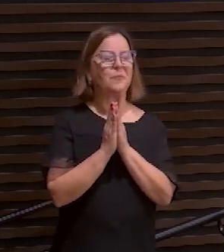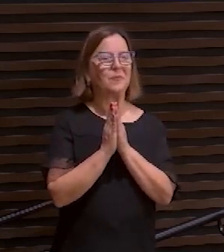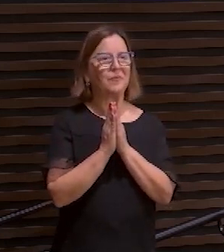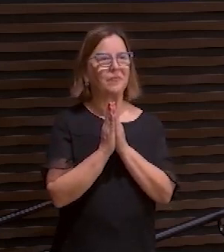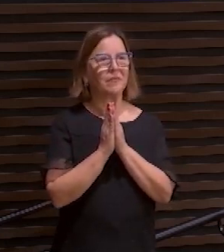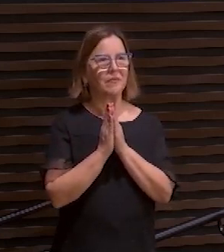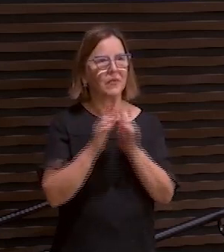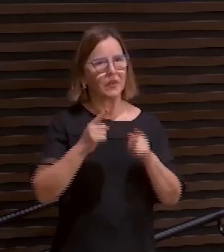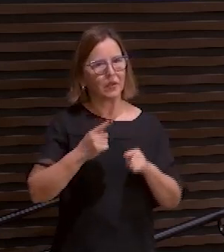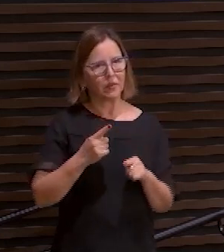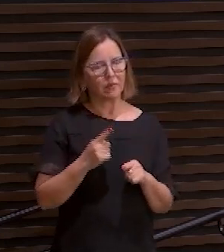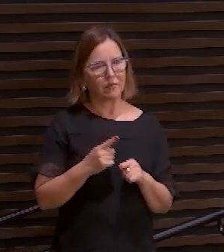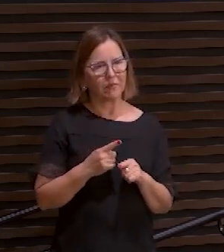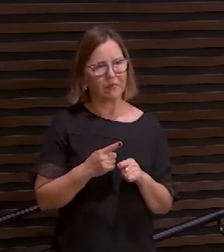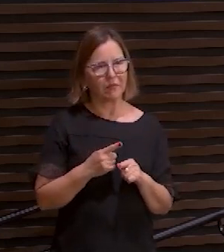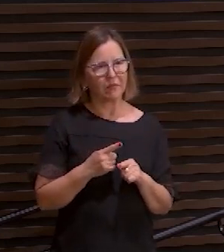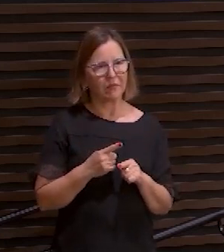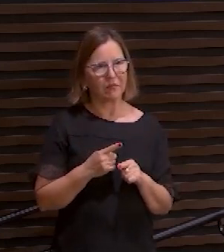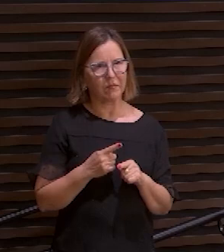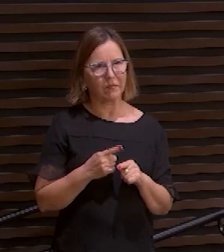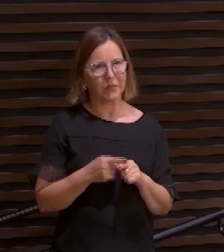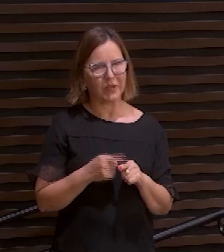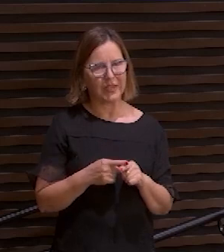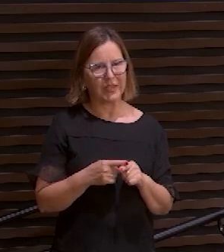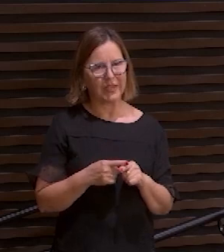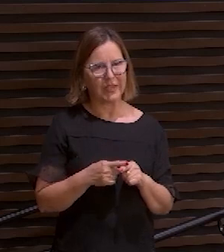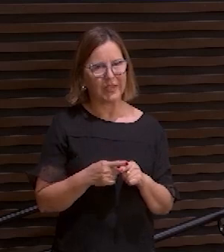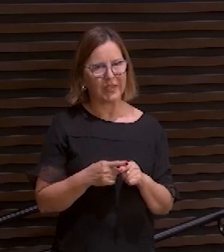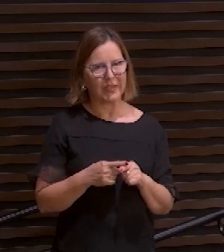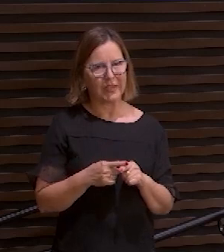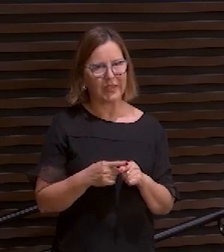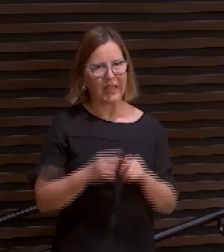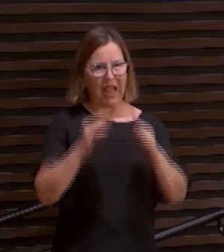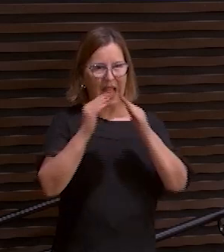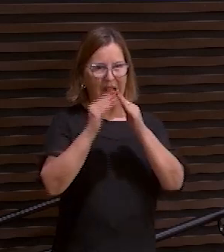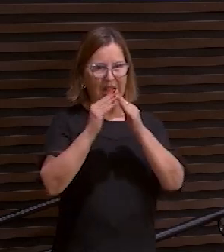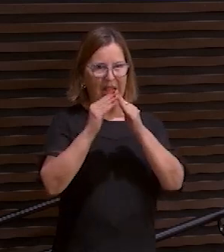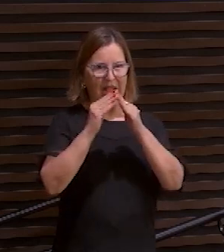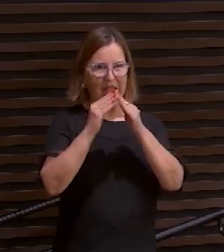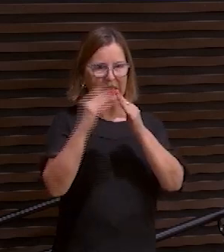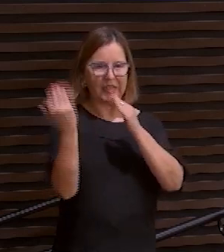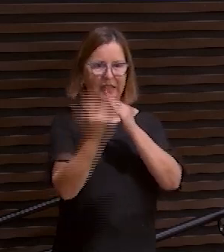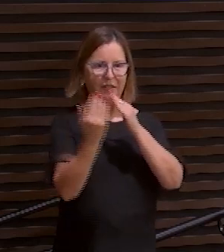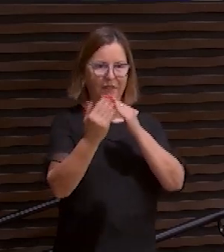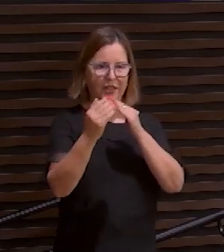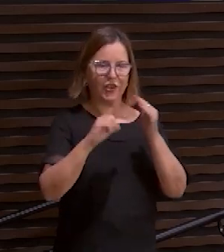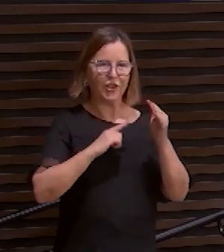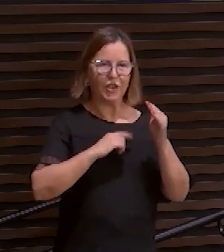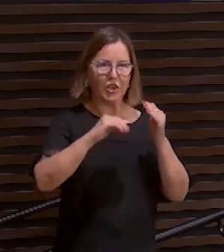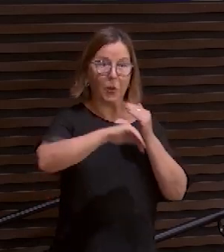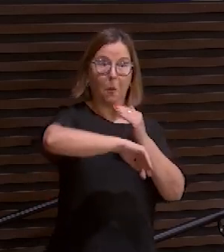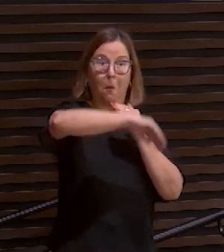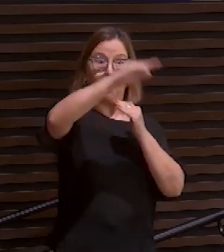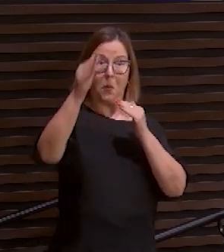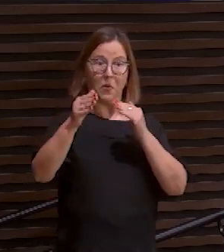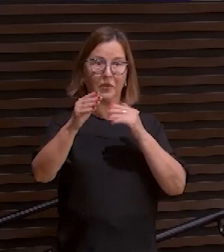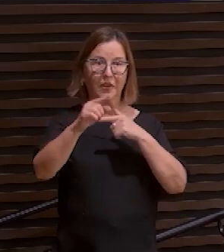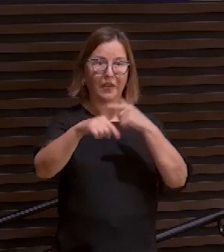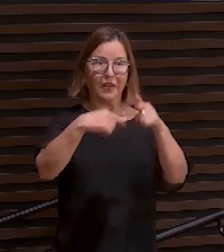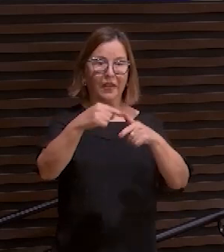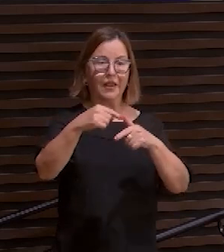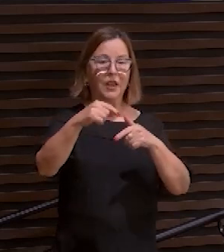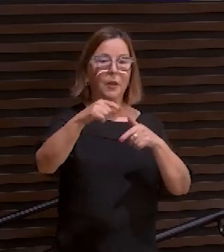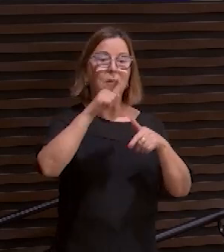porque tinha um monte na frente da casa dela, e depois do monte tinha o mar. E ela